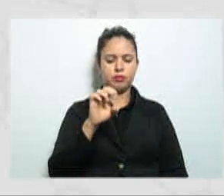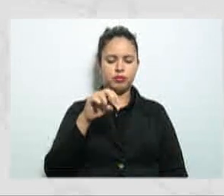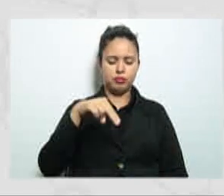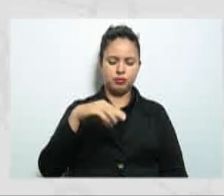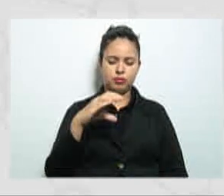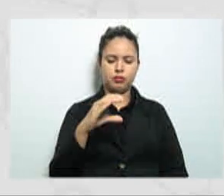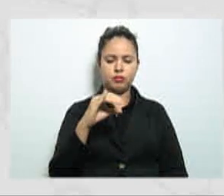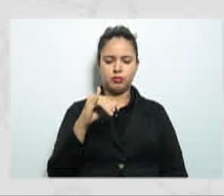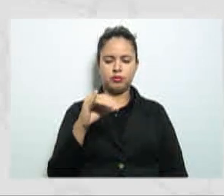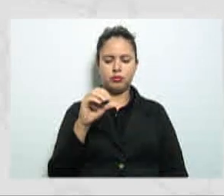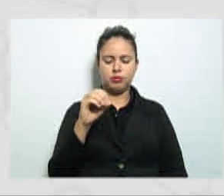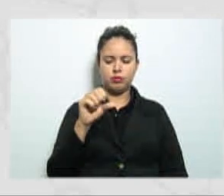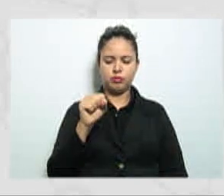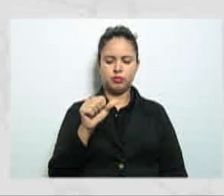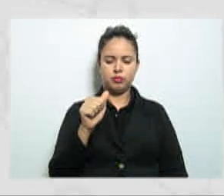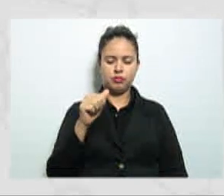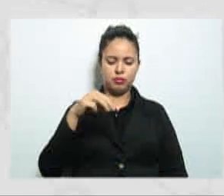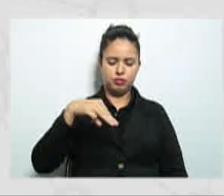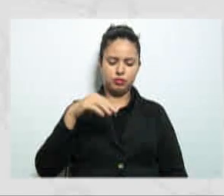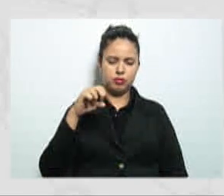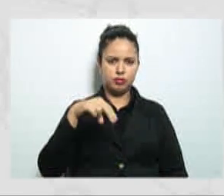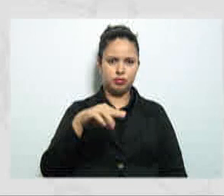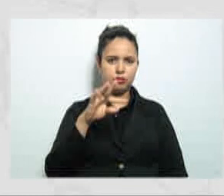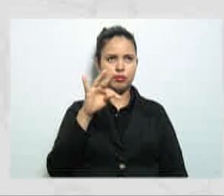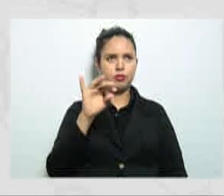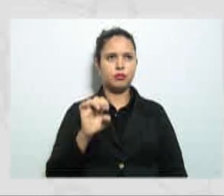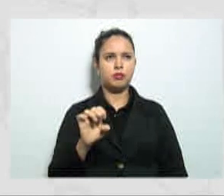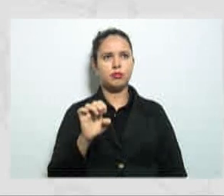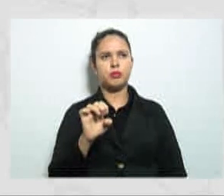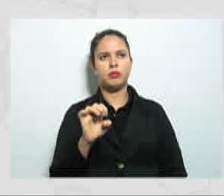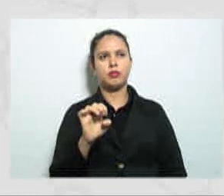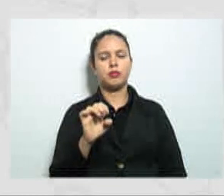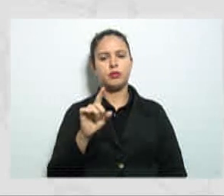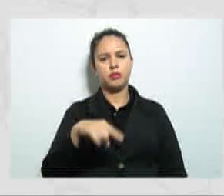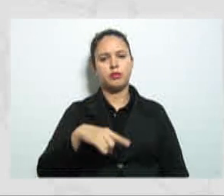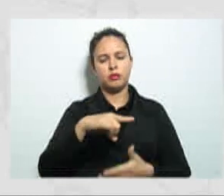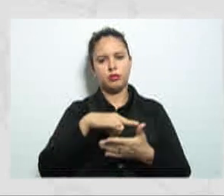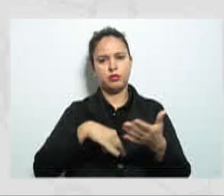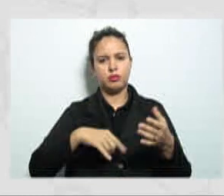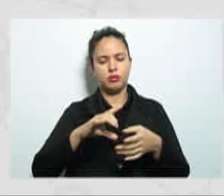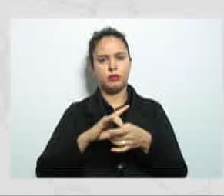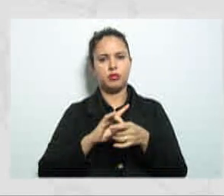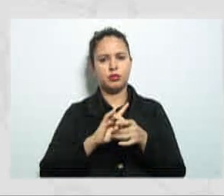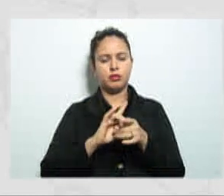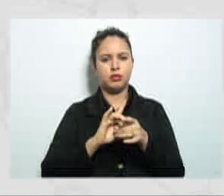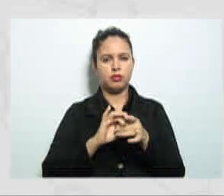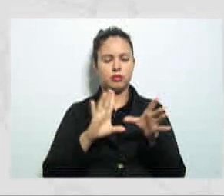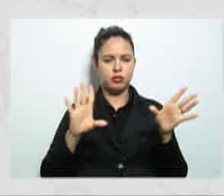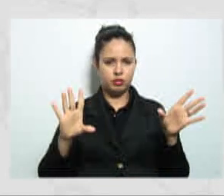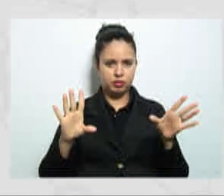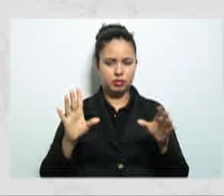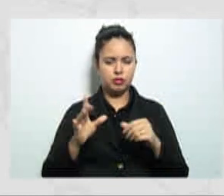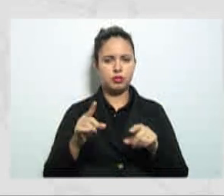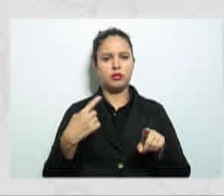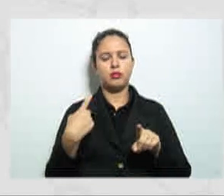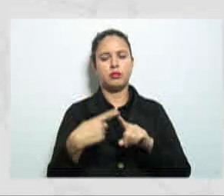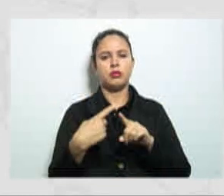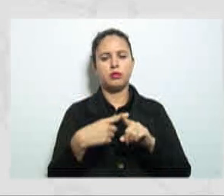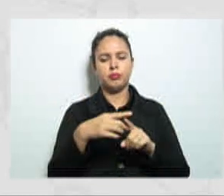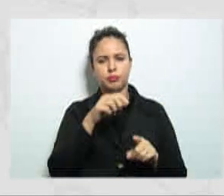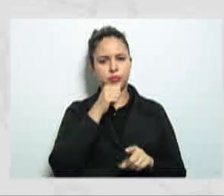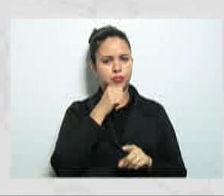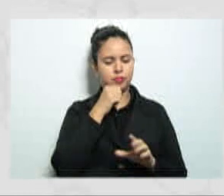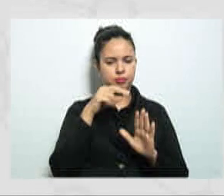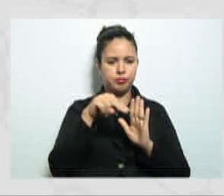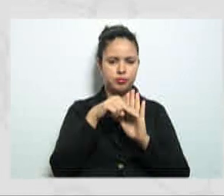é que ele deveria assinar e colocar o cargo que ele ocupa, ou seja, um documento mais livre. Por quê? Porque não existe uma norma para ser